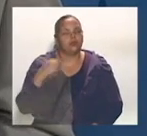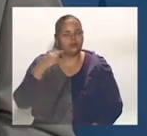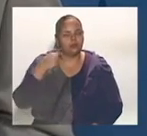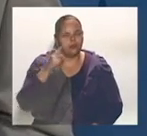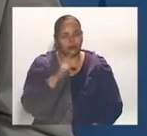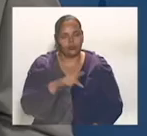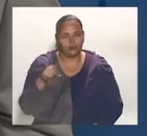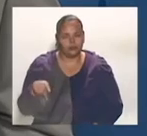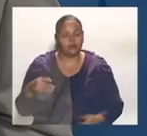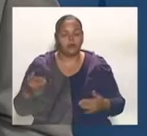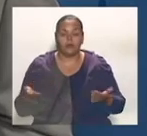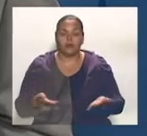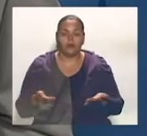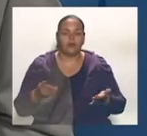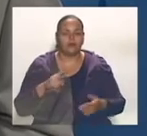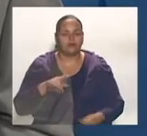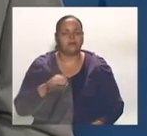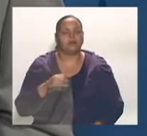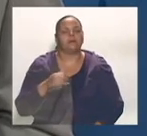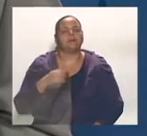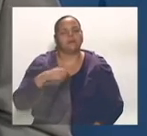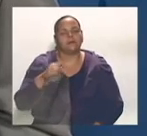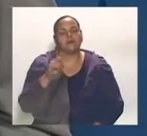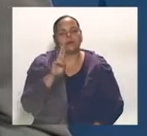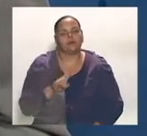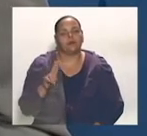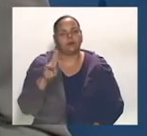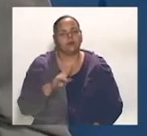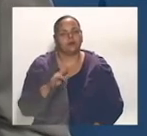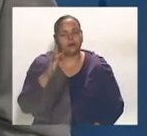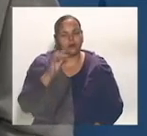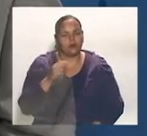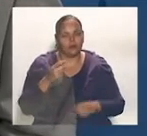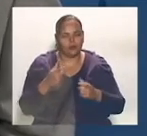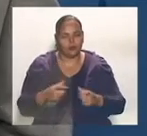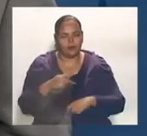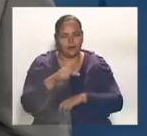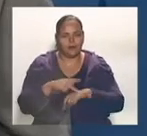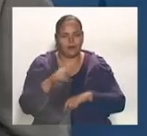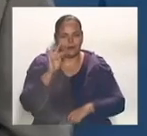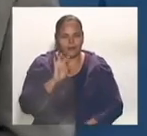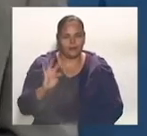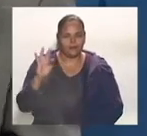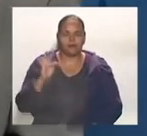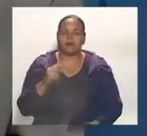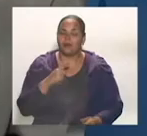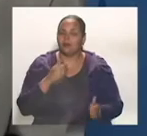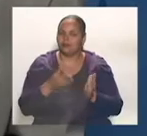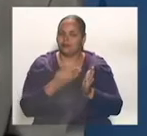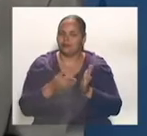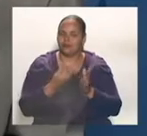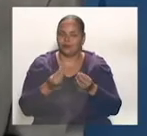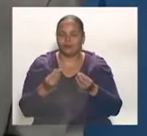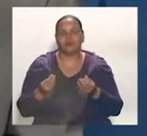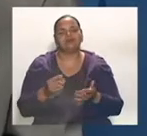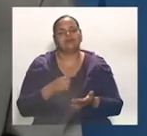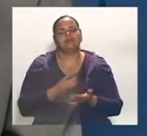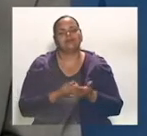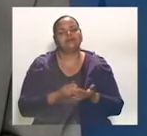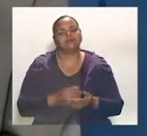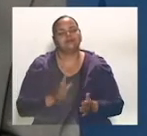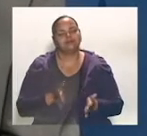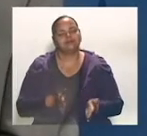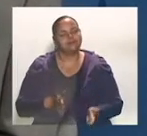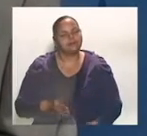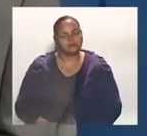na tribuna do Tribunal Esportivo. Você é procurador do município, advogado e professor. E agora também vai estar na